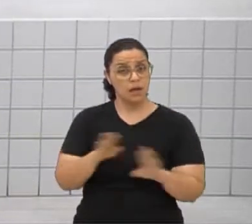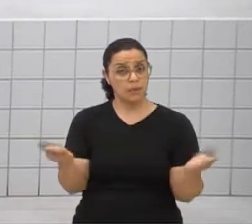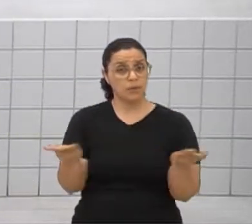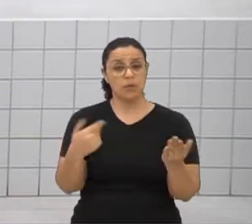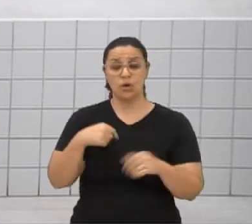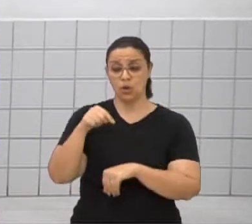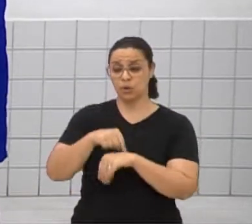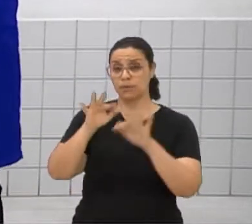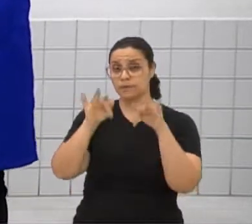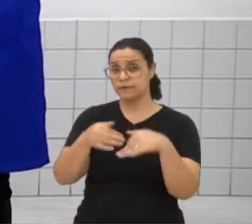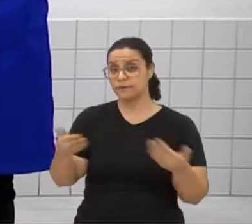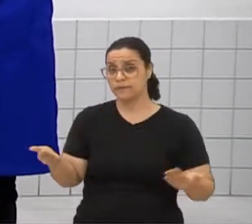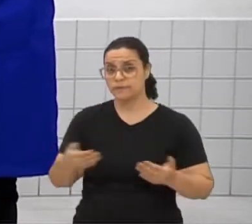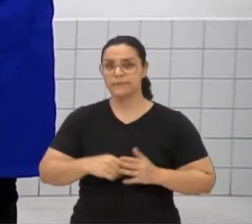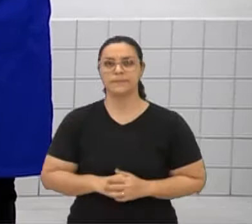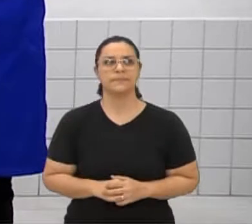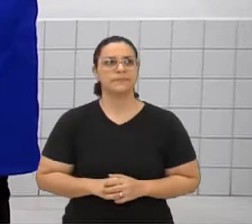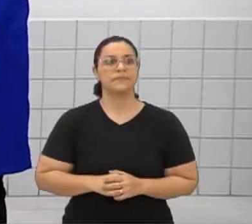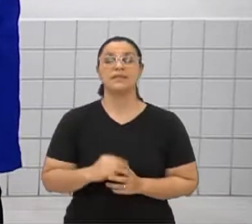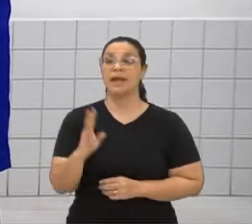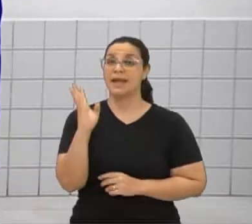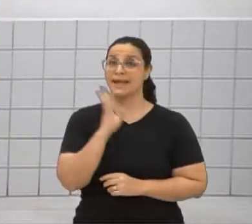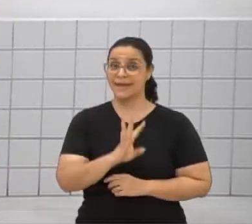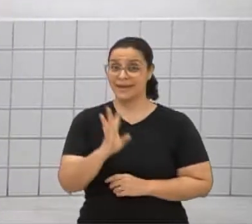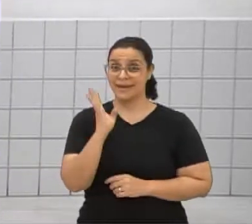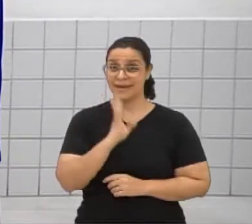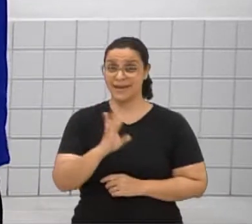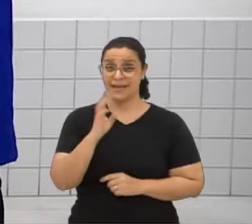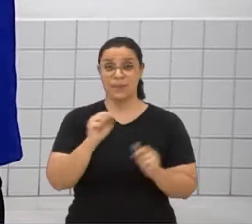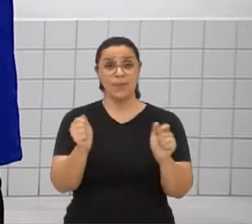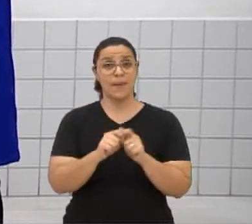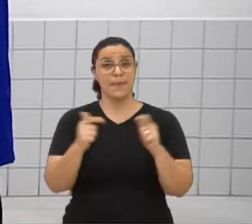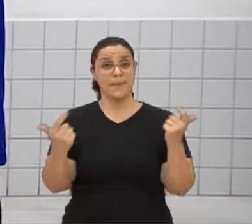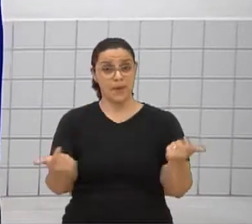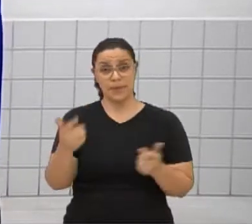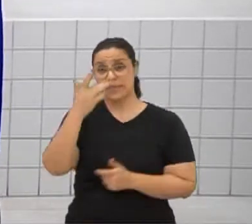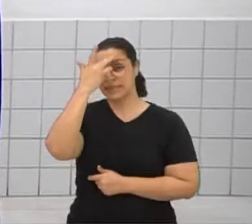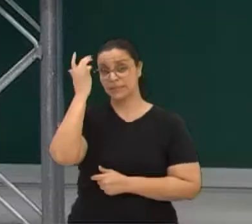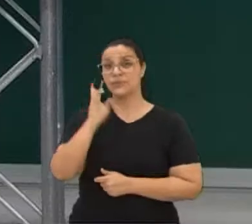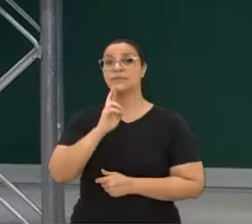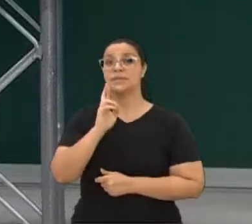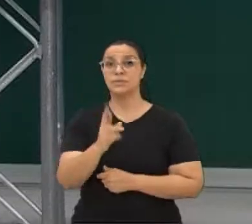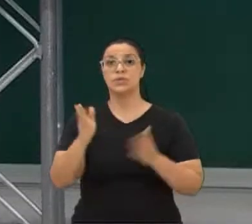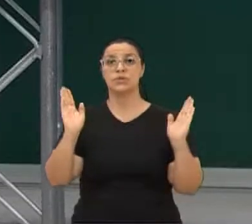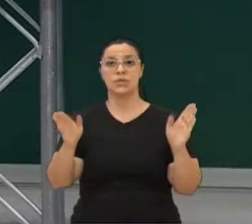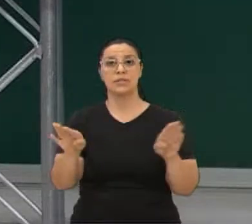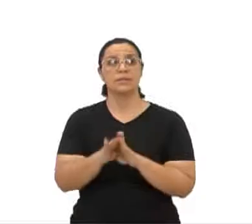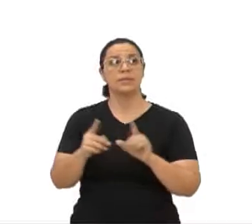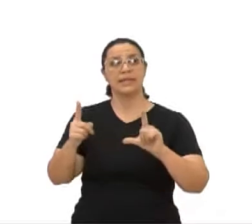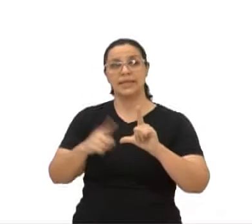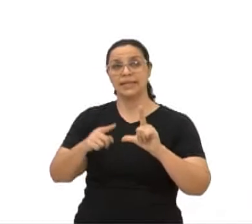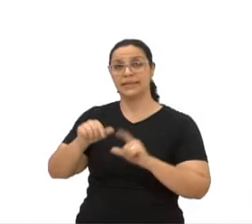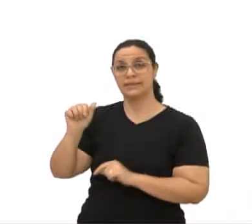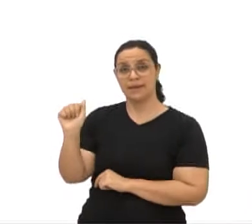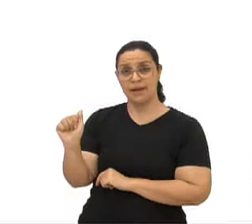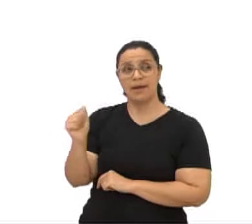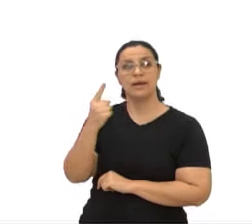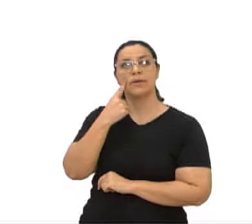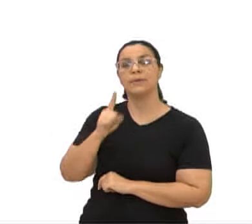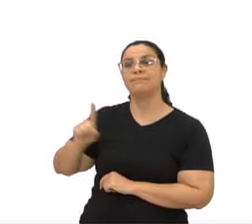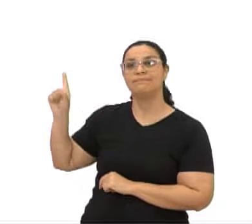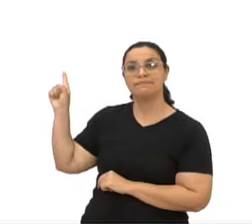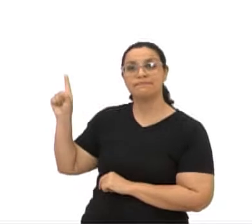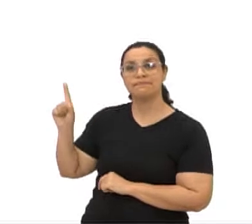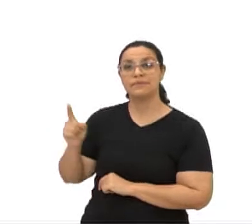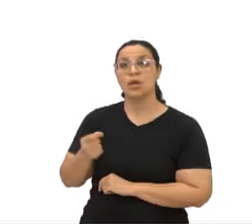também o tempo gente que bacana a maioria respondeu a letra A que